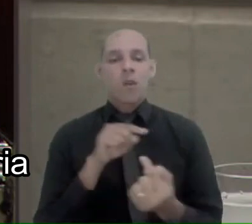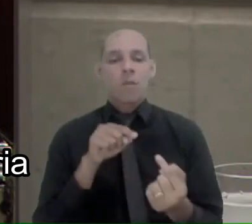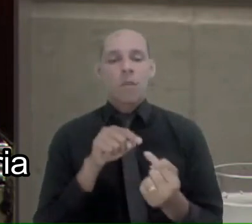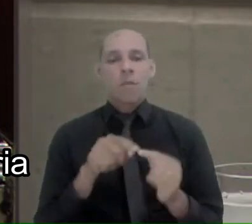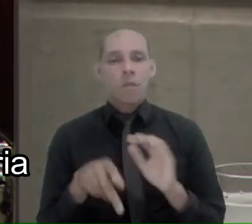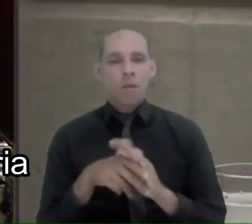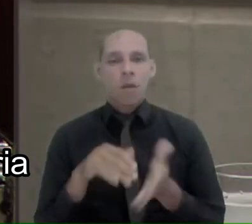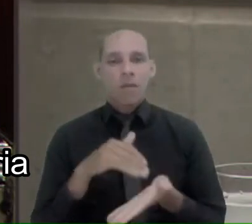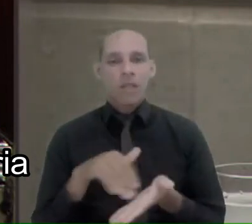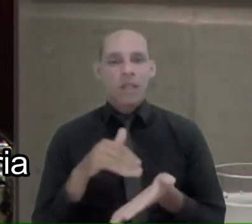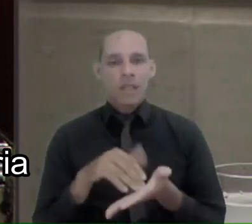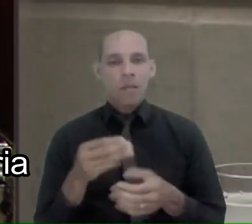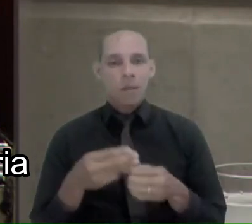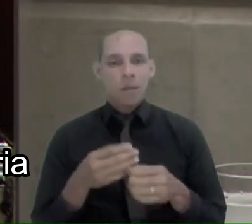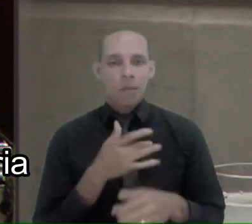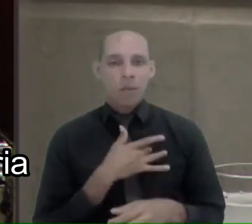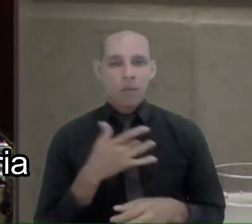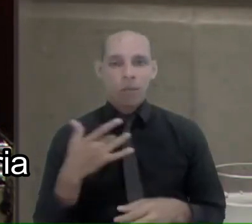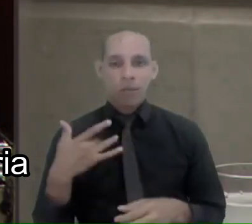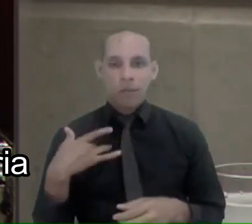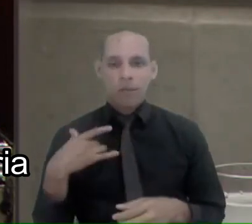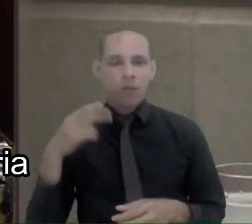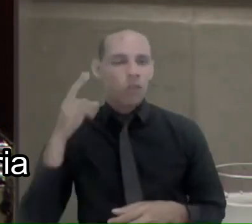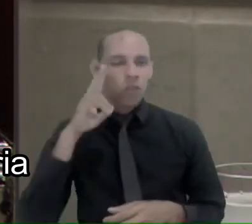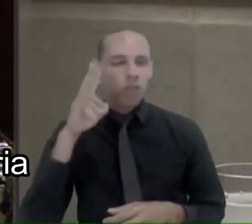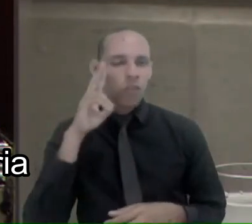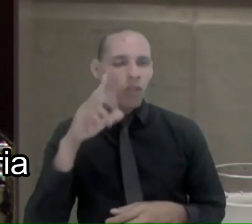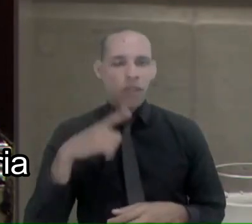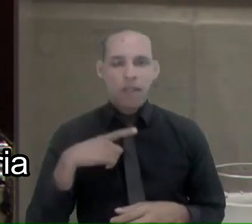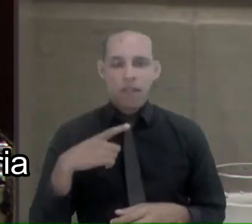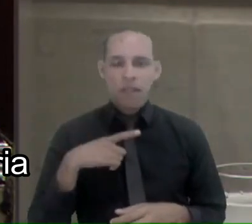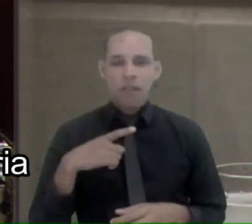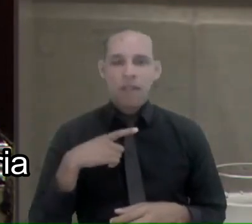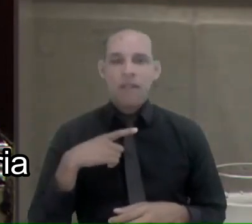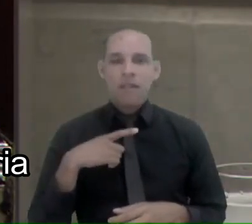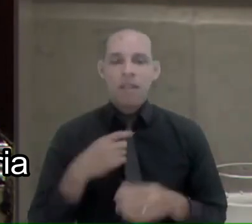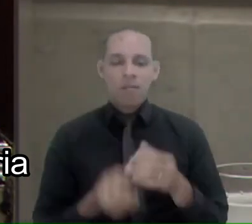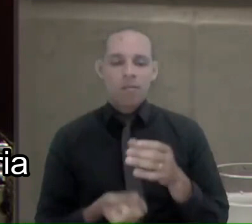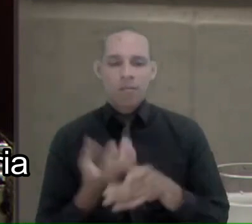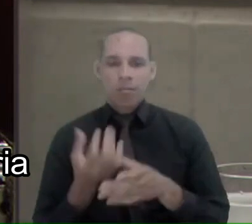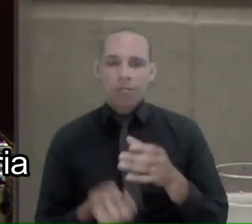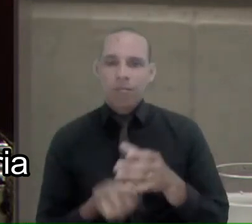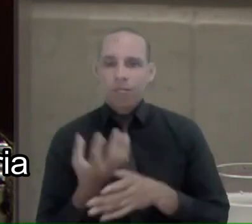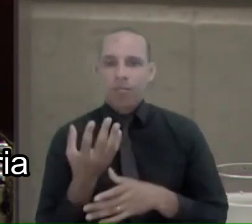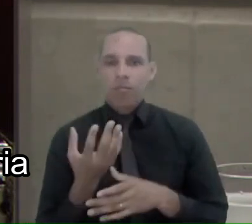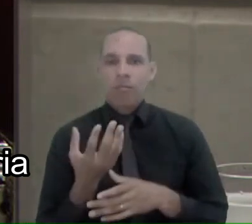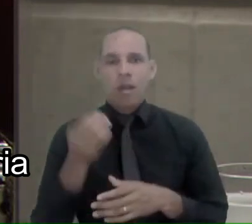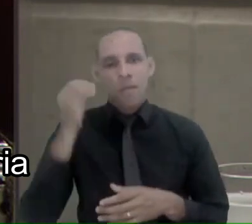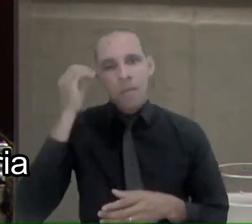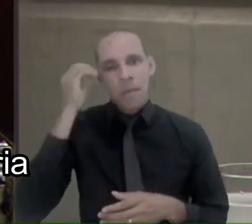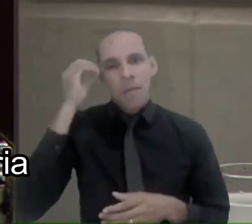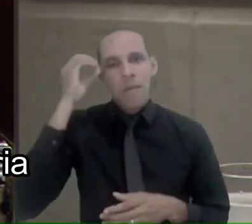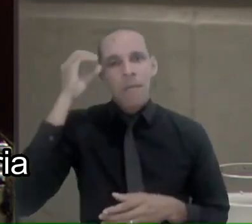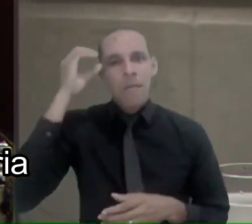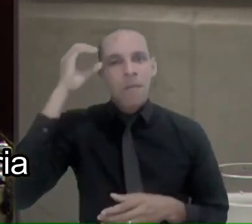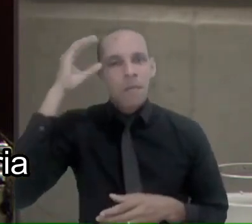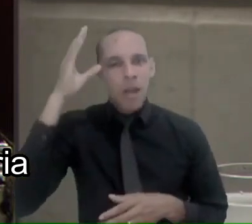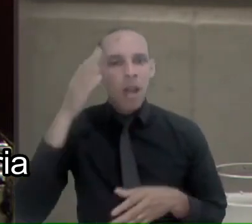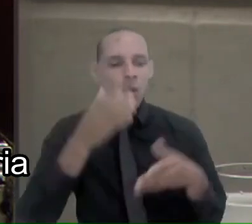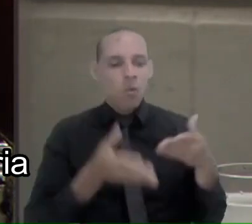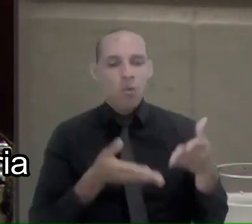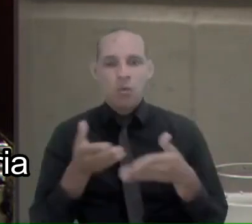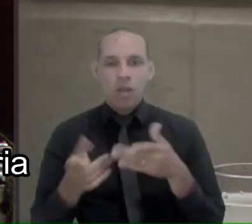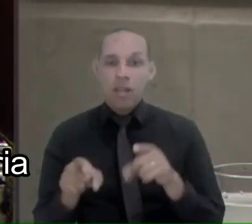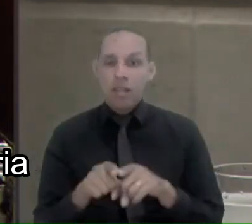Municipal de Saúde tem um histórico profícuo de produção de conhecimento e de cuidado em